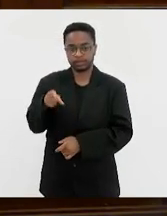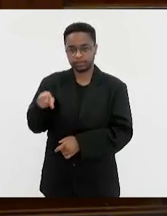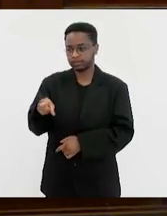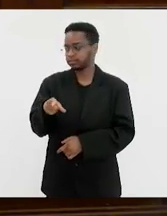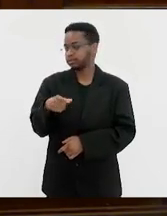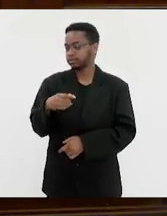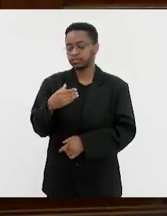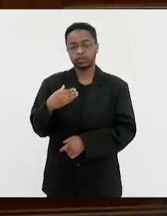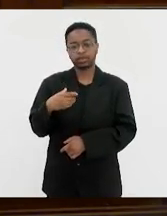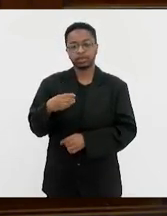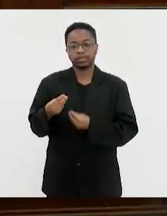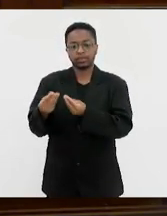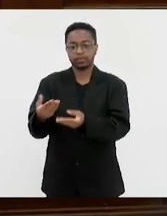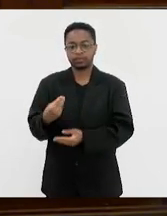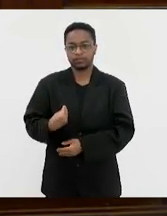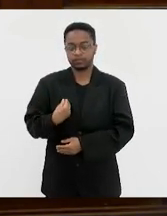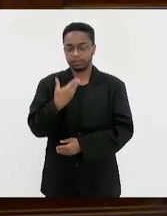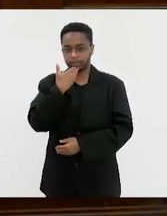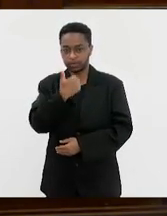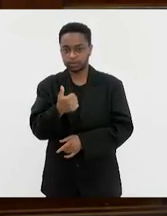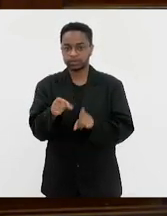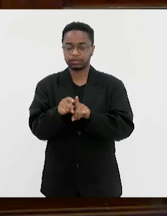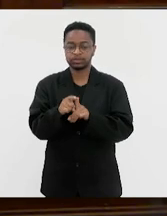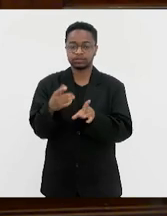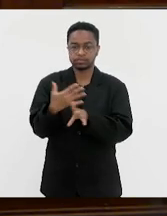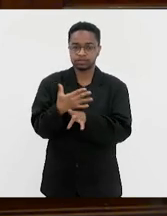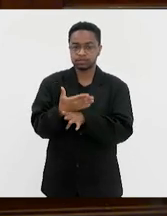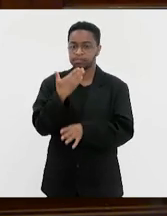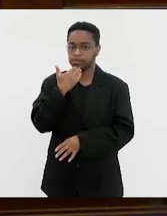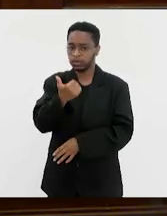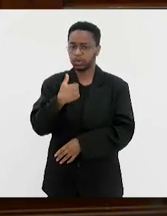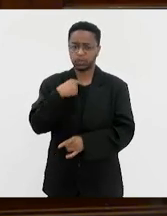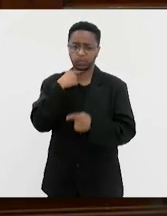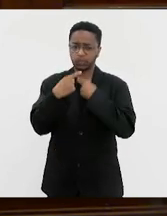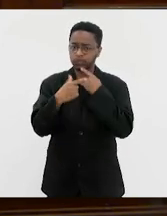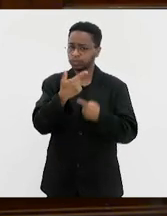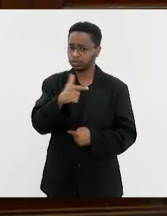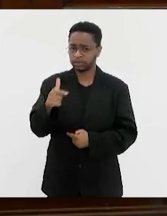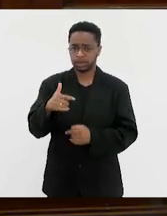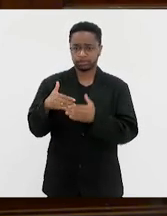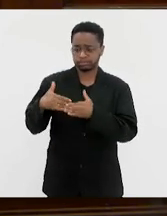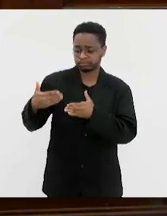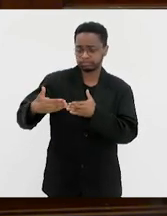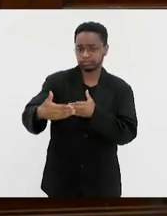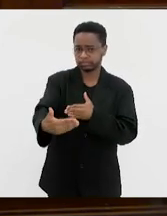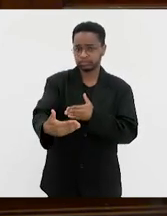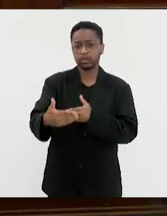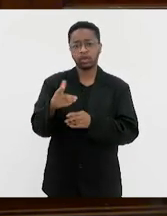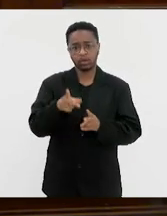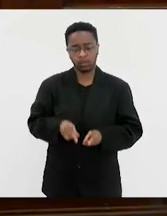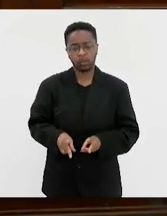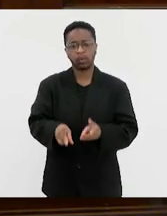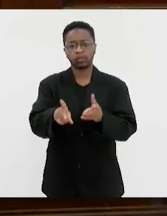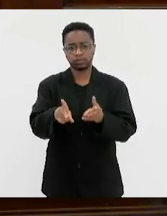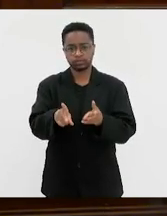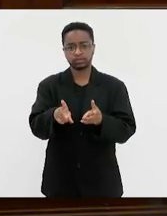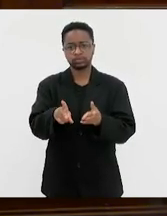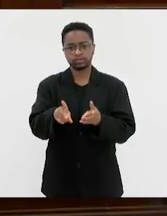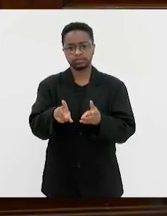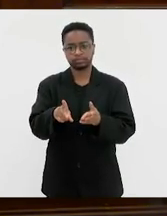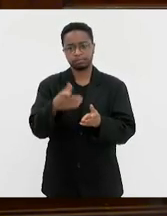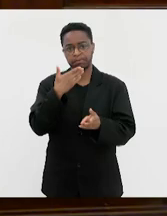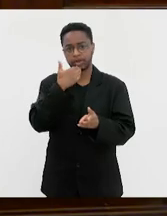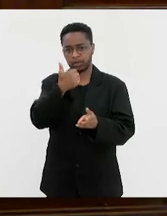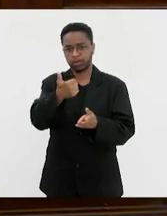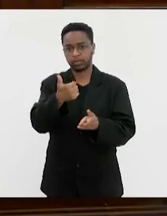uma cidade melhor de se viver, e não tenho dúvida disso, que daqui para frente vai continuar ser cada vez melhor.